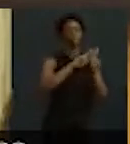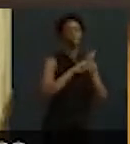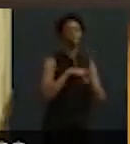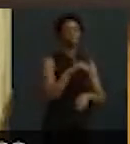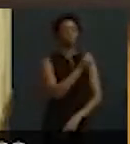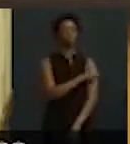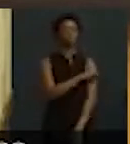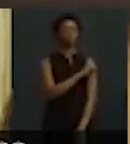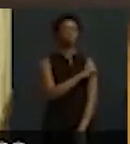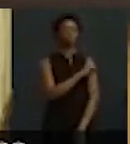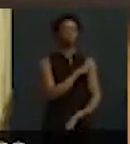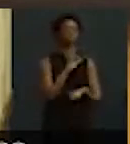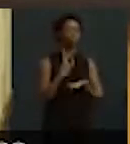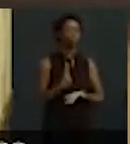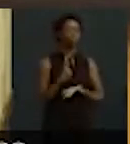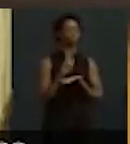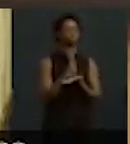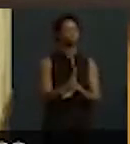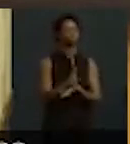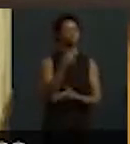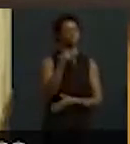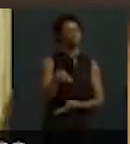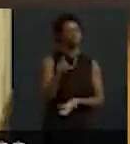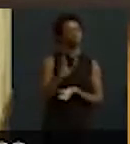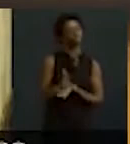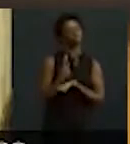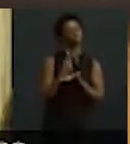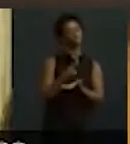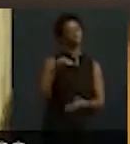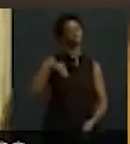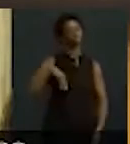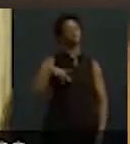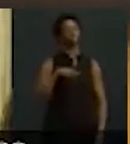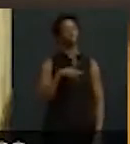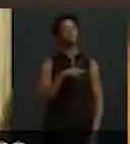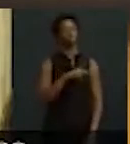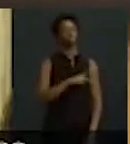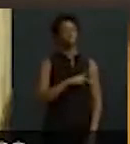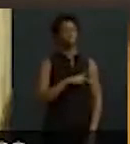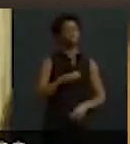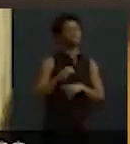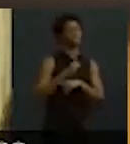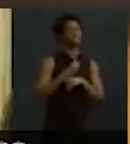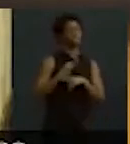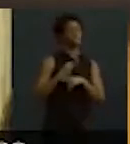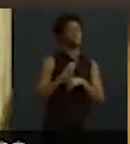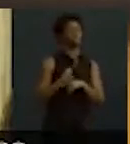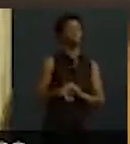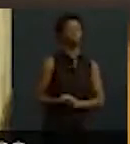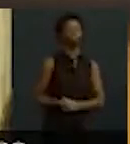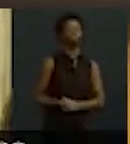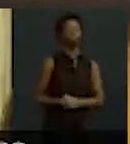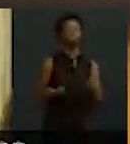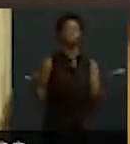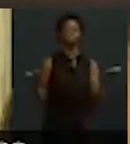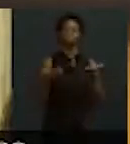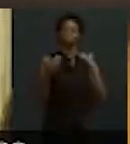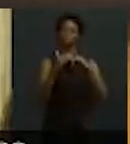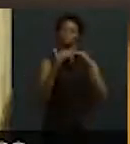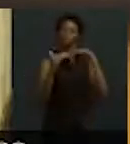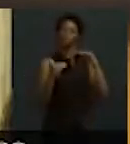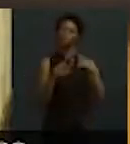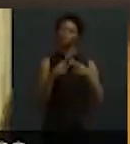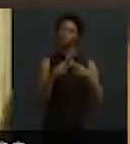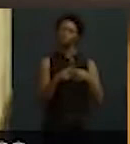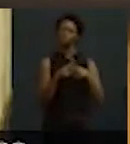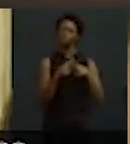Janeiro como representante do Ministério Público Estadual. Atualmente, é a Subcorregedora-Geral